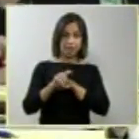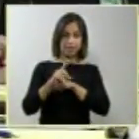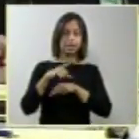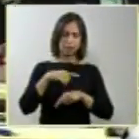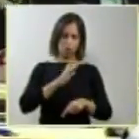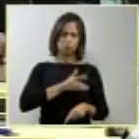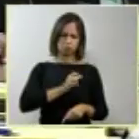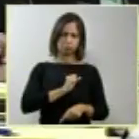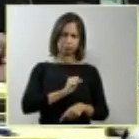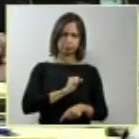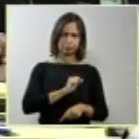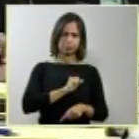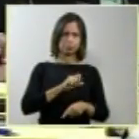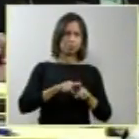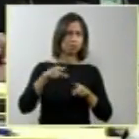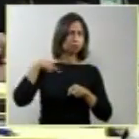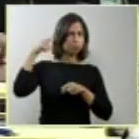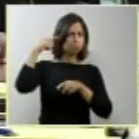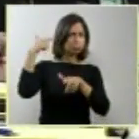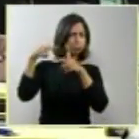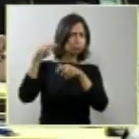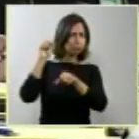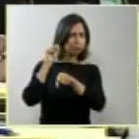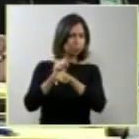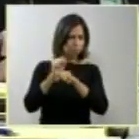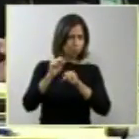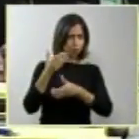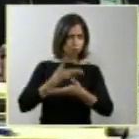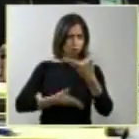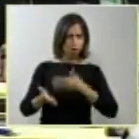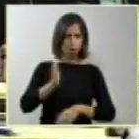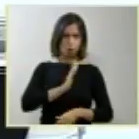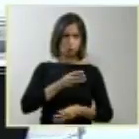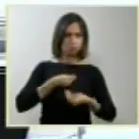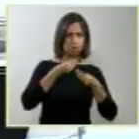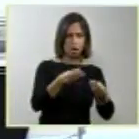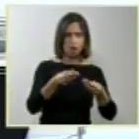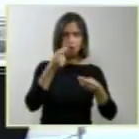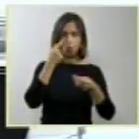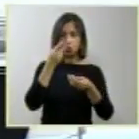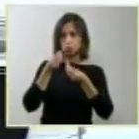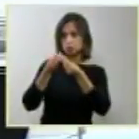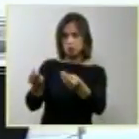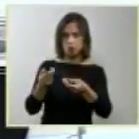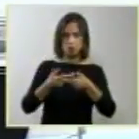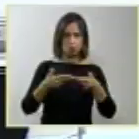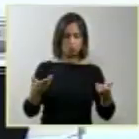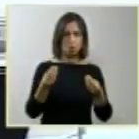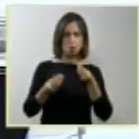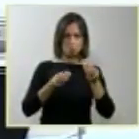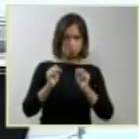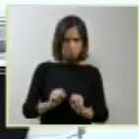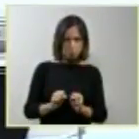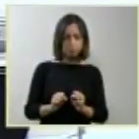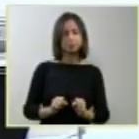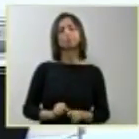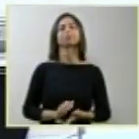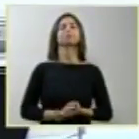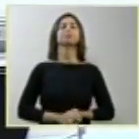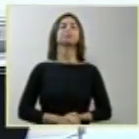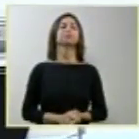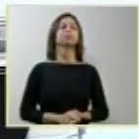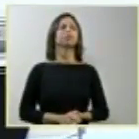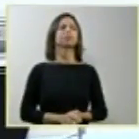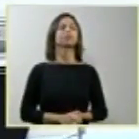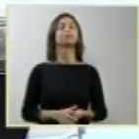batendo, é possível fazer transplantes de órgãos. Muito obrigado. Posso responder? Nobre deputado Luiz Bassuma, com a